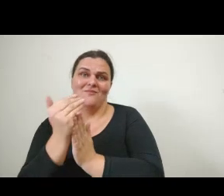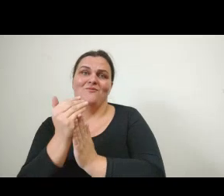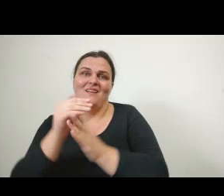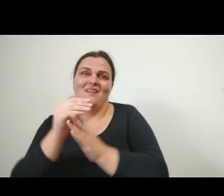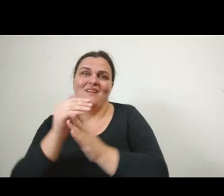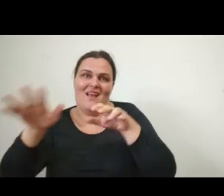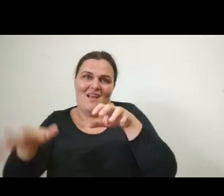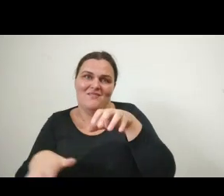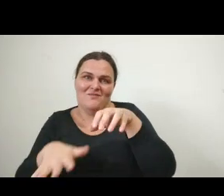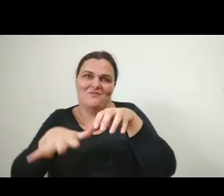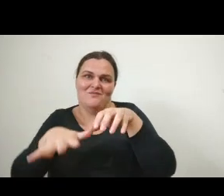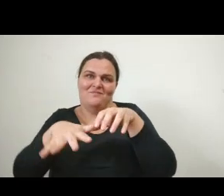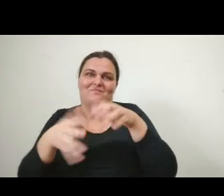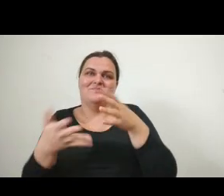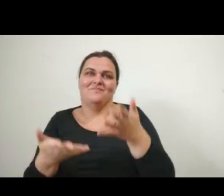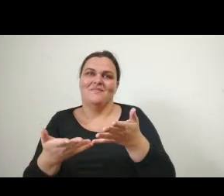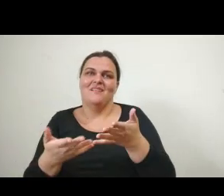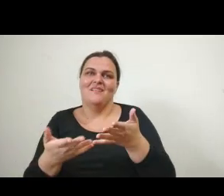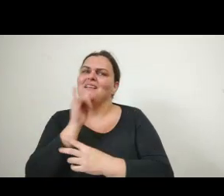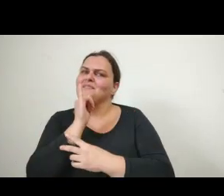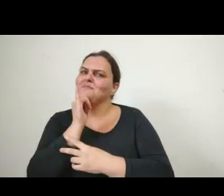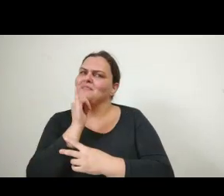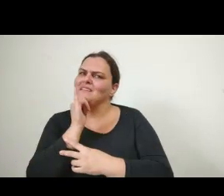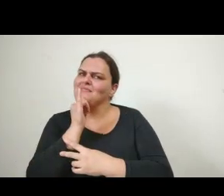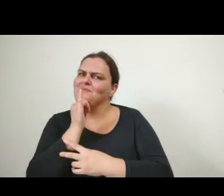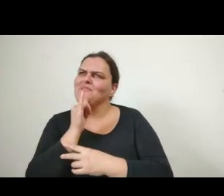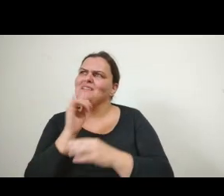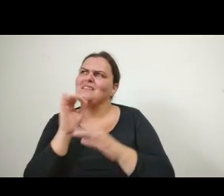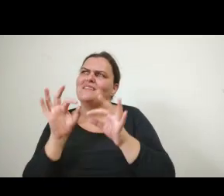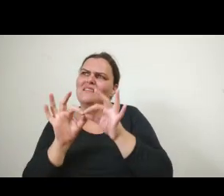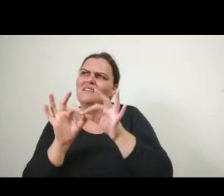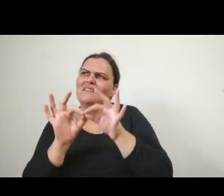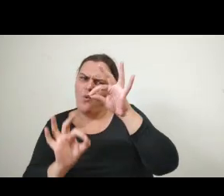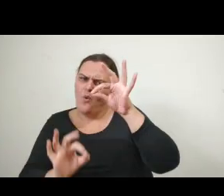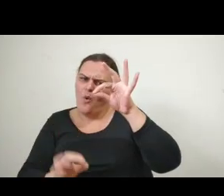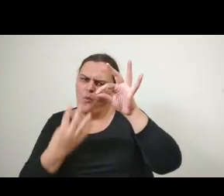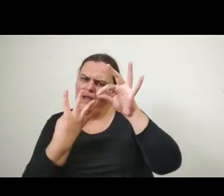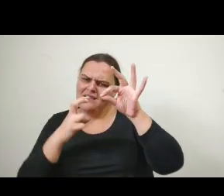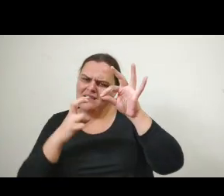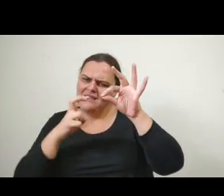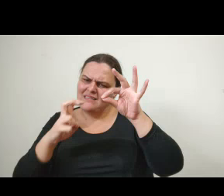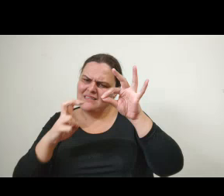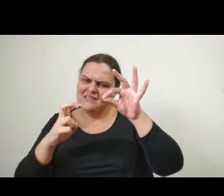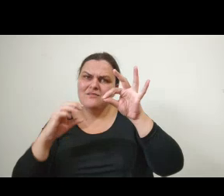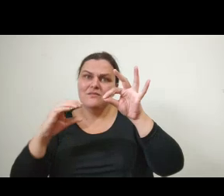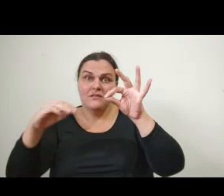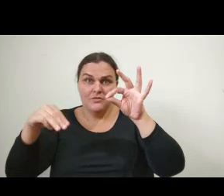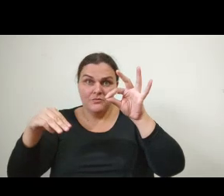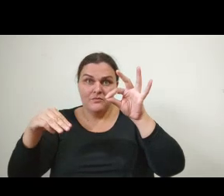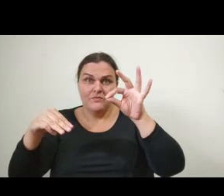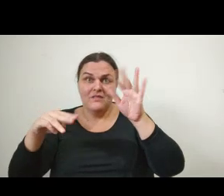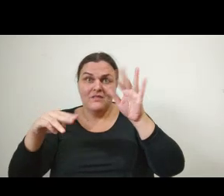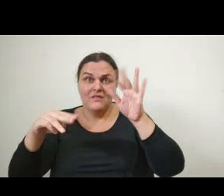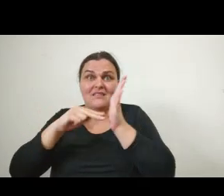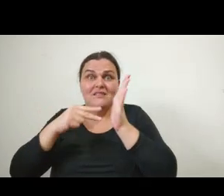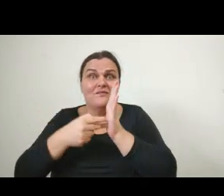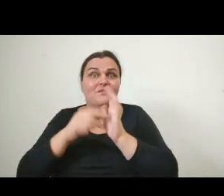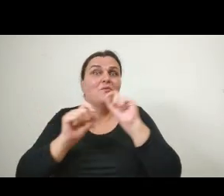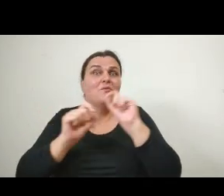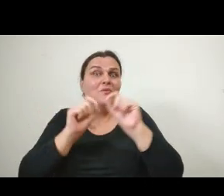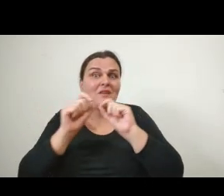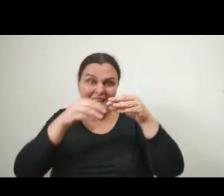aí, ó, com o aumento de 45 centímetros do nível do mar, pode perder 77% da sua área